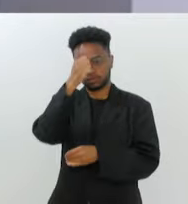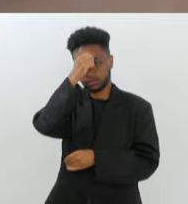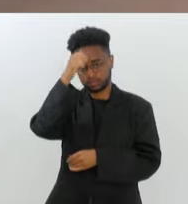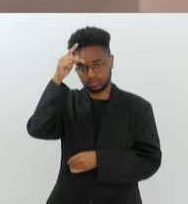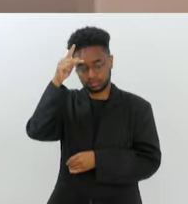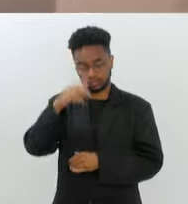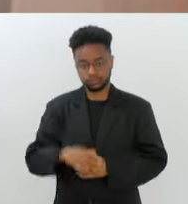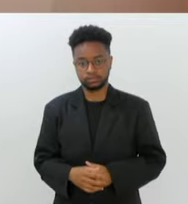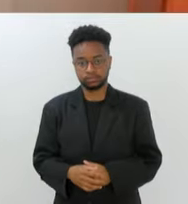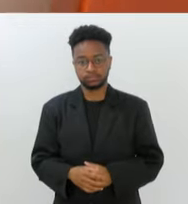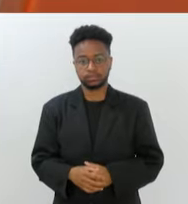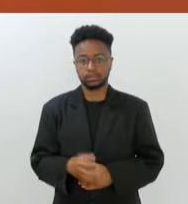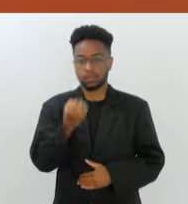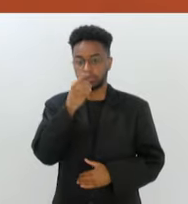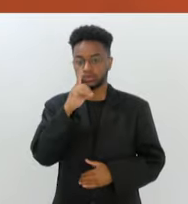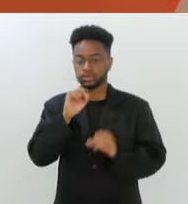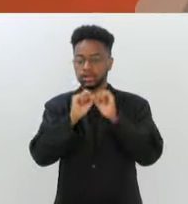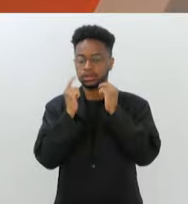agora.